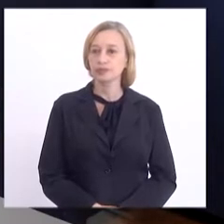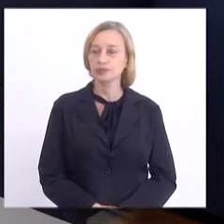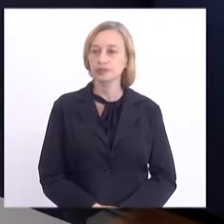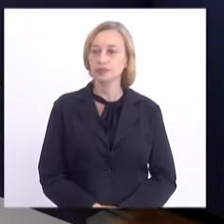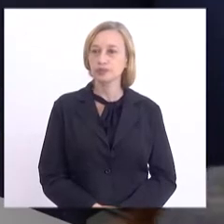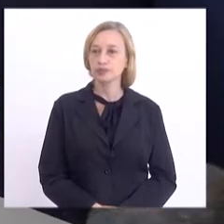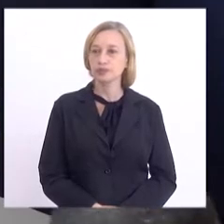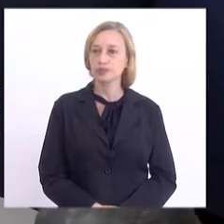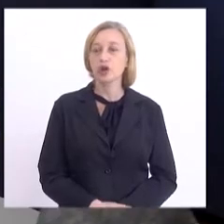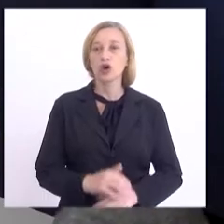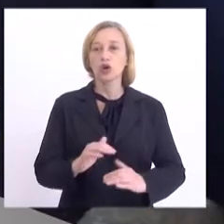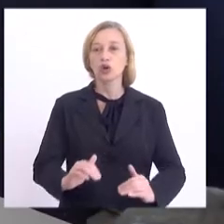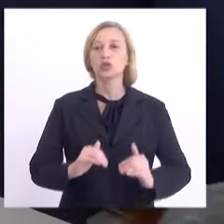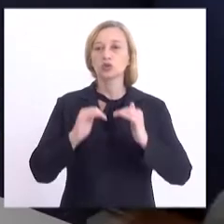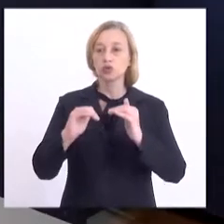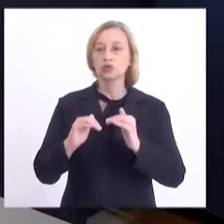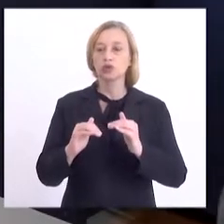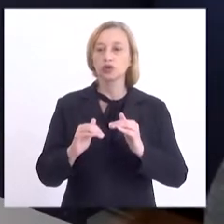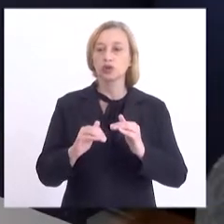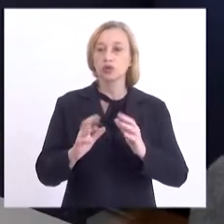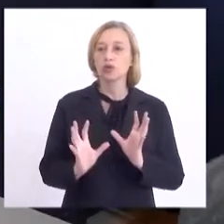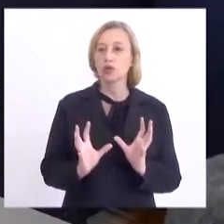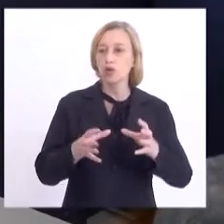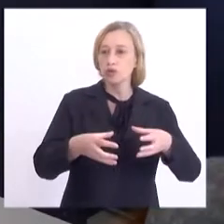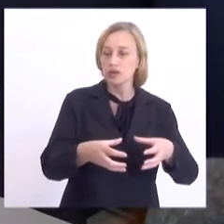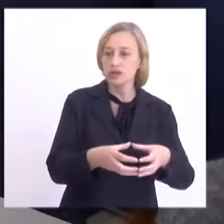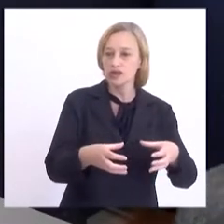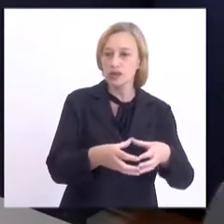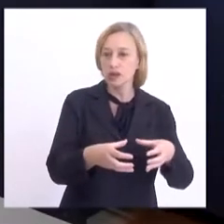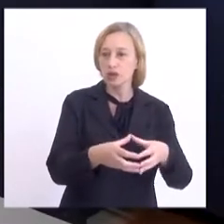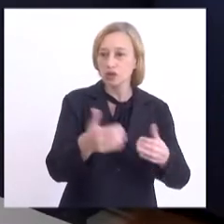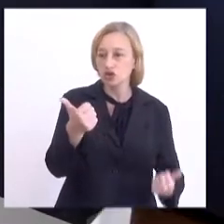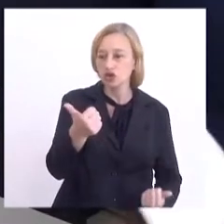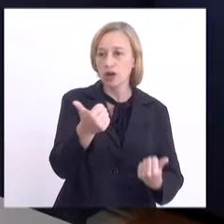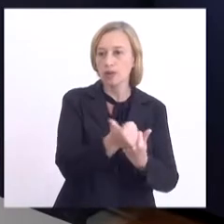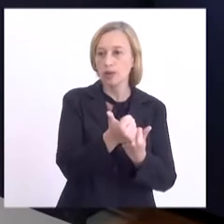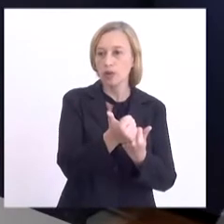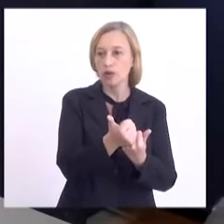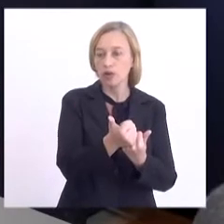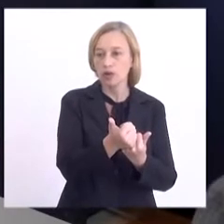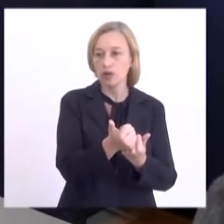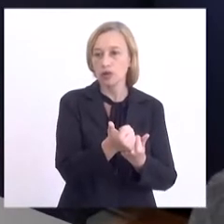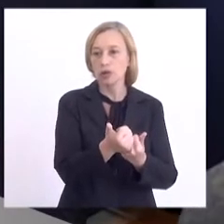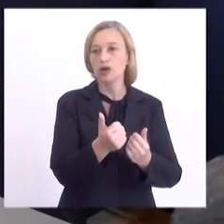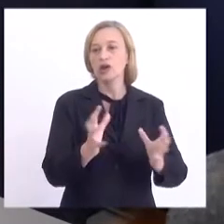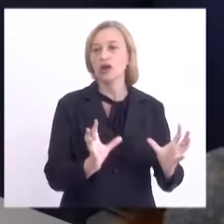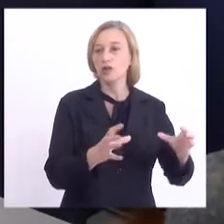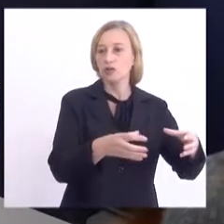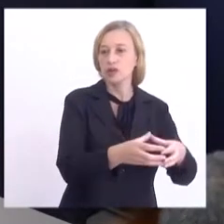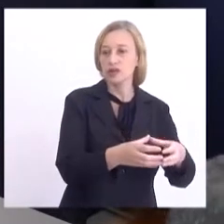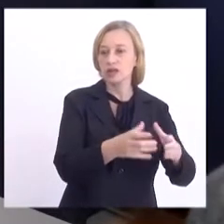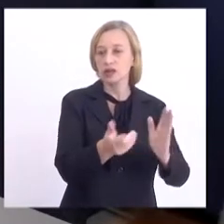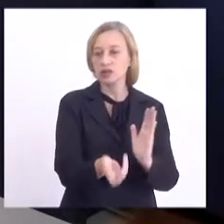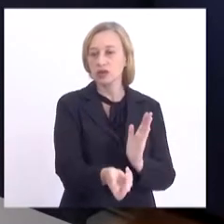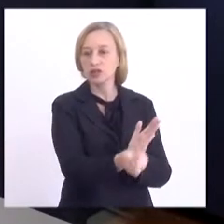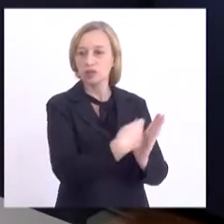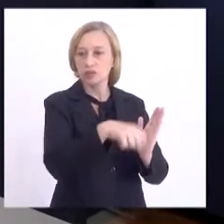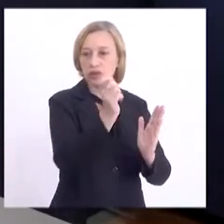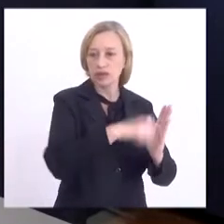e da subcomissão interna de Apoio às comissões de tributação e